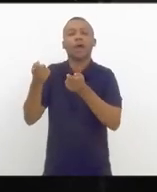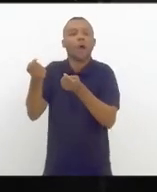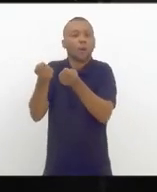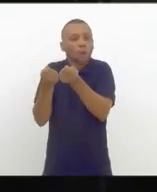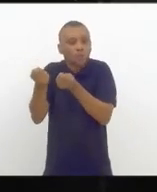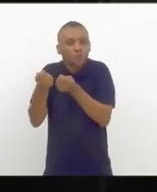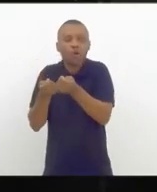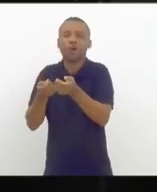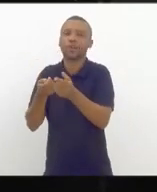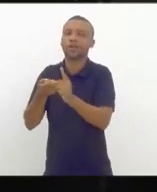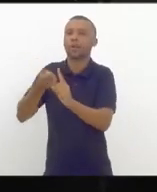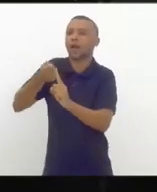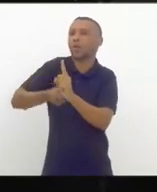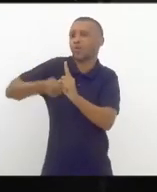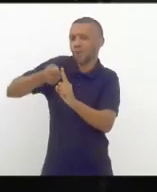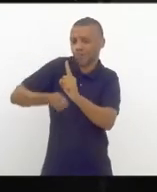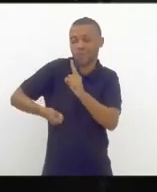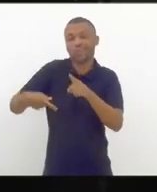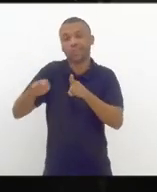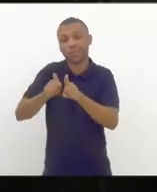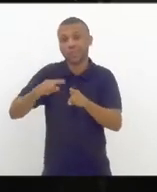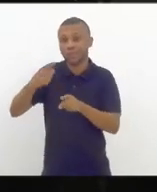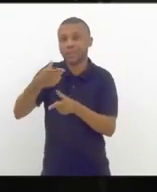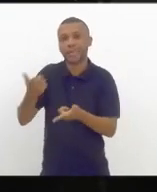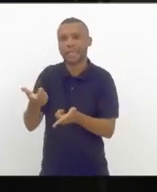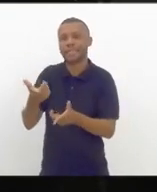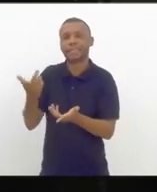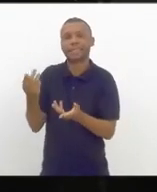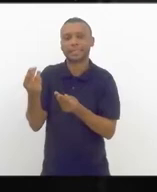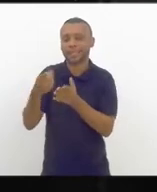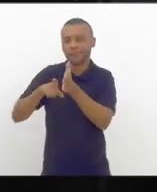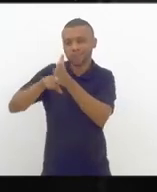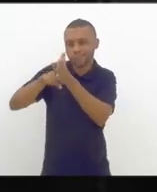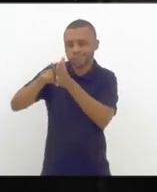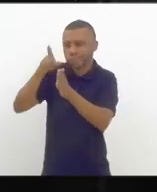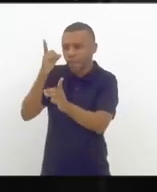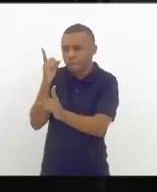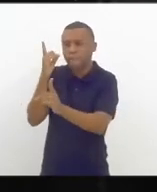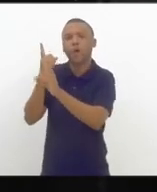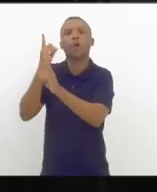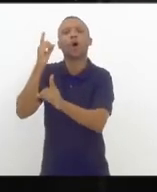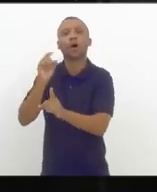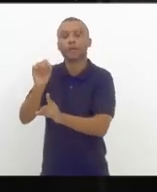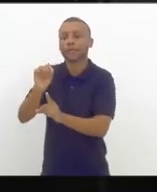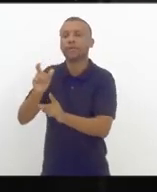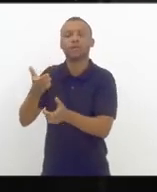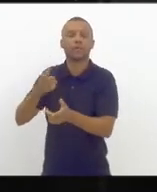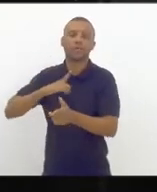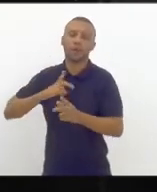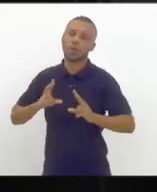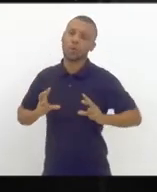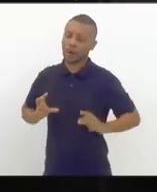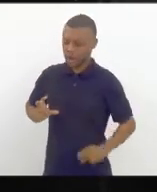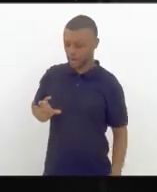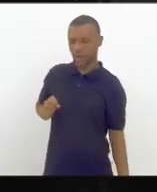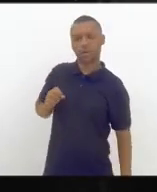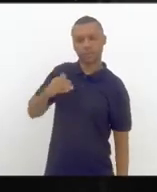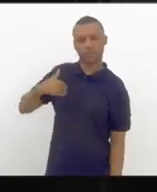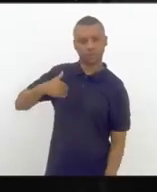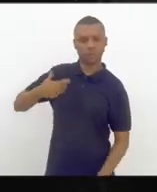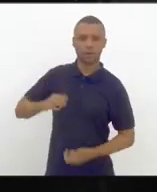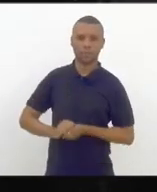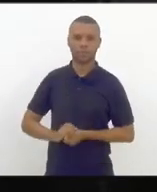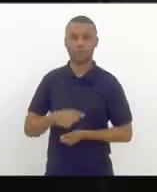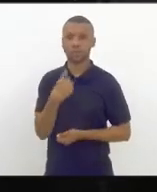até mesmo pós diagnóstico câncer de mama nós aqui aprovamos leis é muito essenciais para